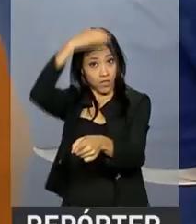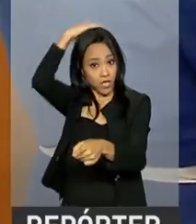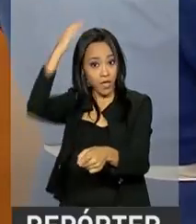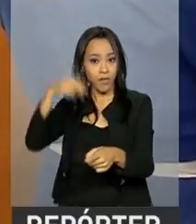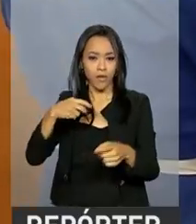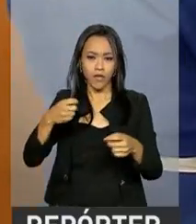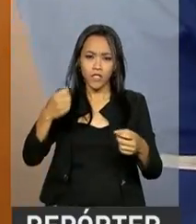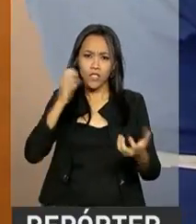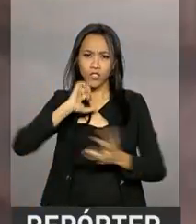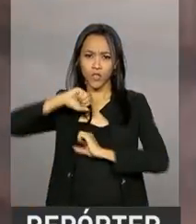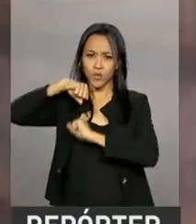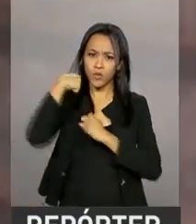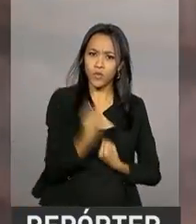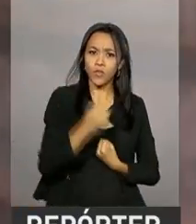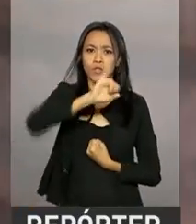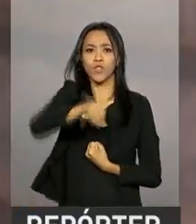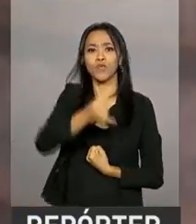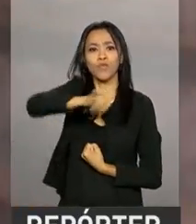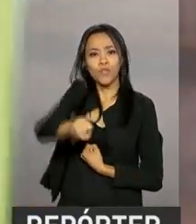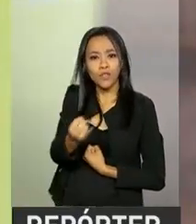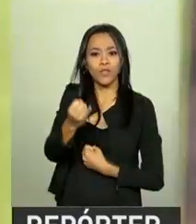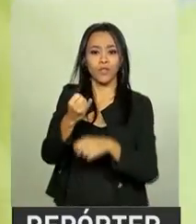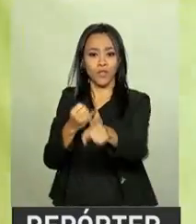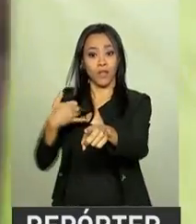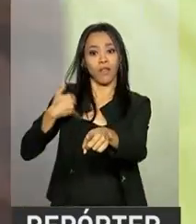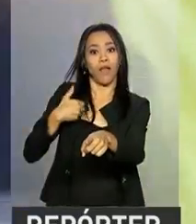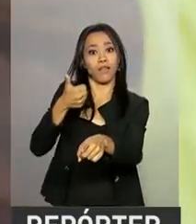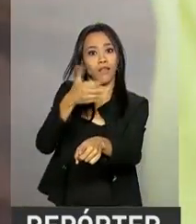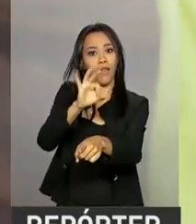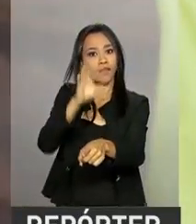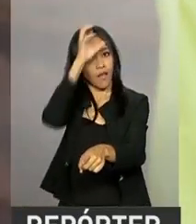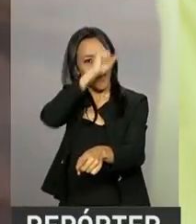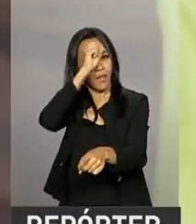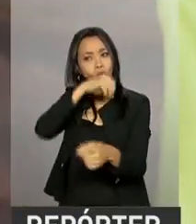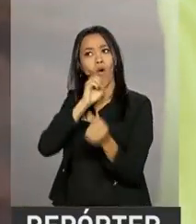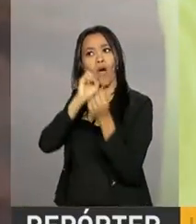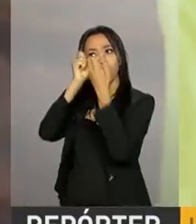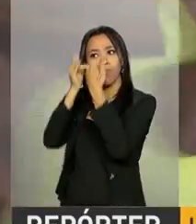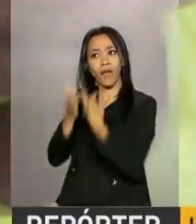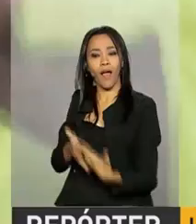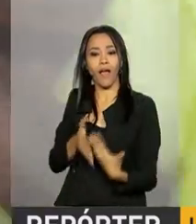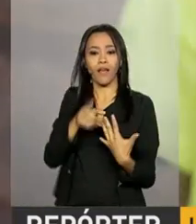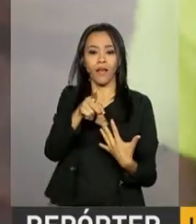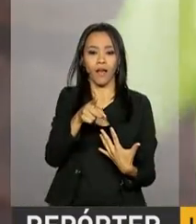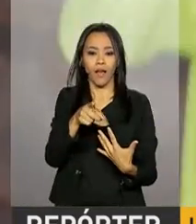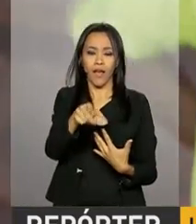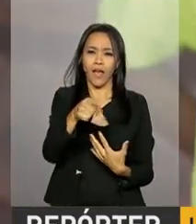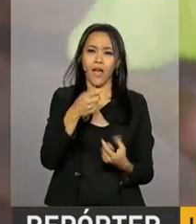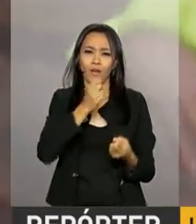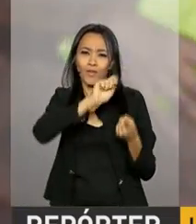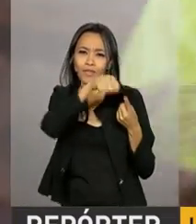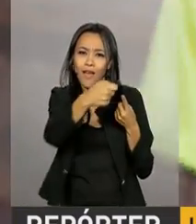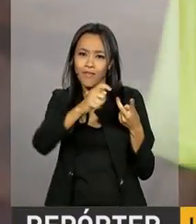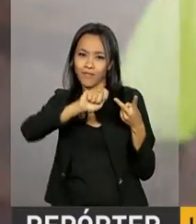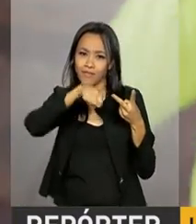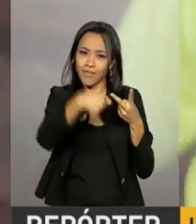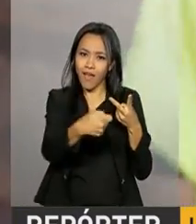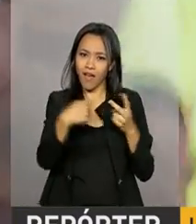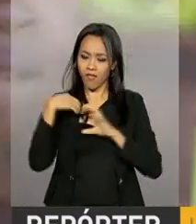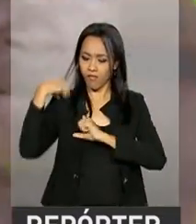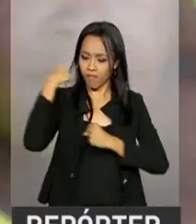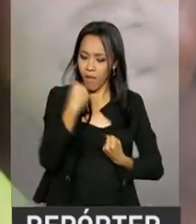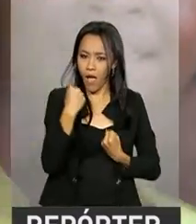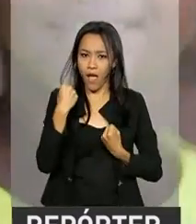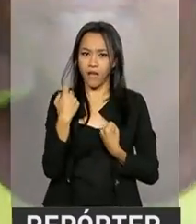crianças praticam jiu-jitsu. Hugo, de 10 anos, contou o que aprendeu. Eu aprendi o armlock, guarda fechada,